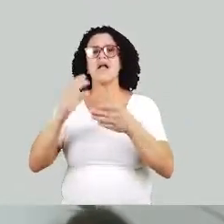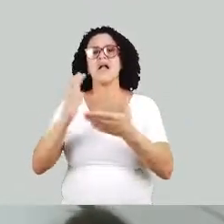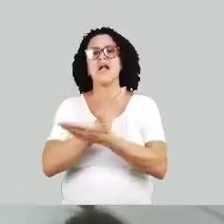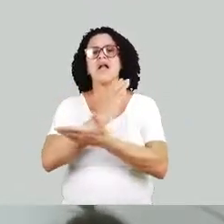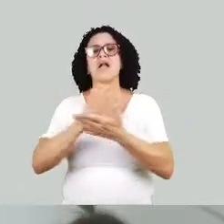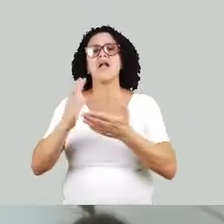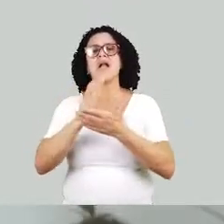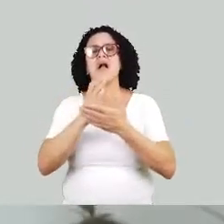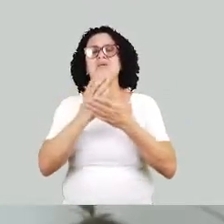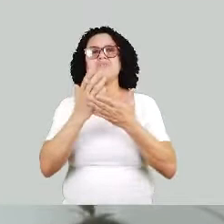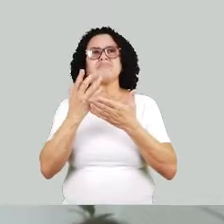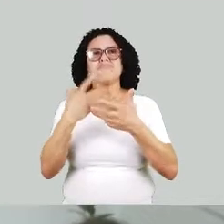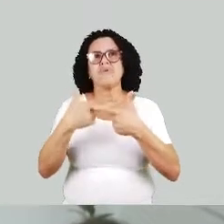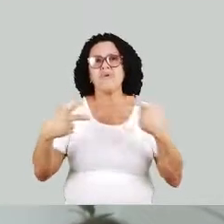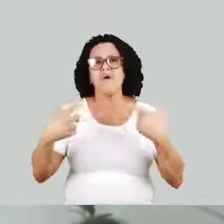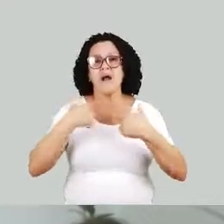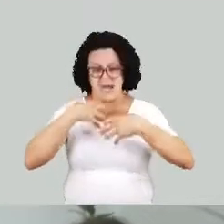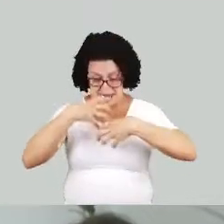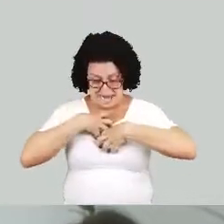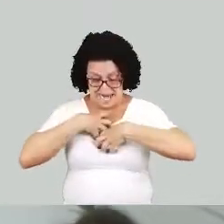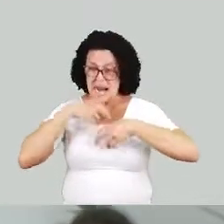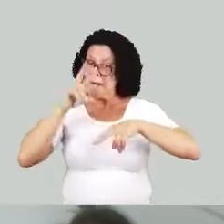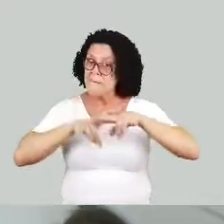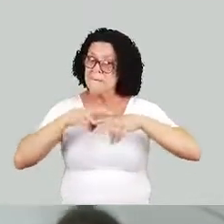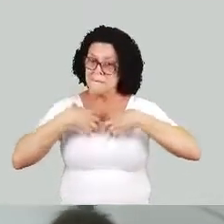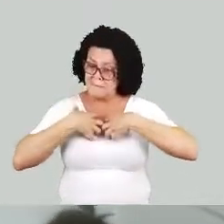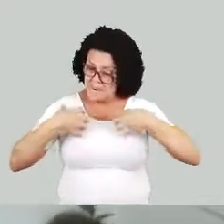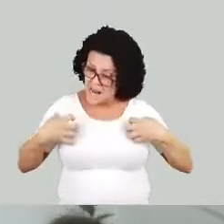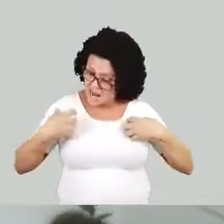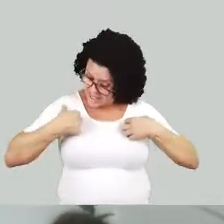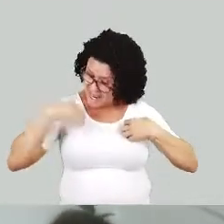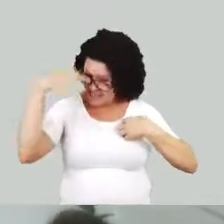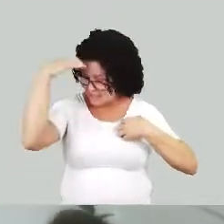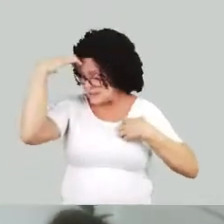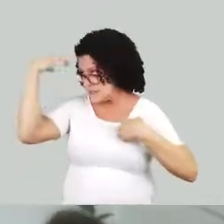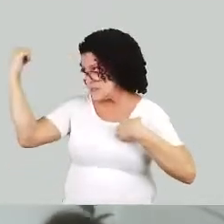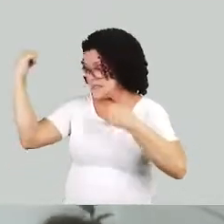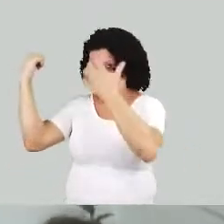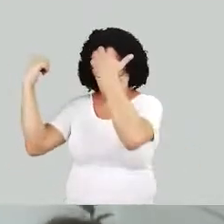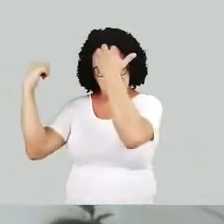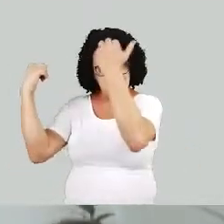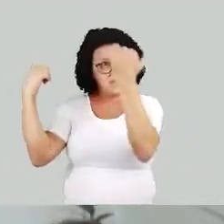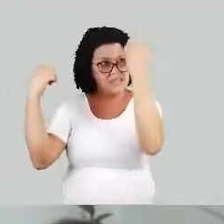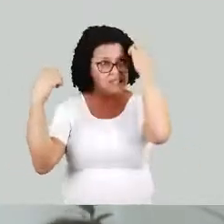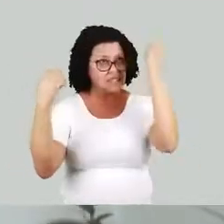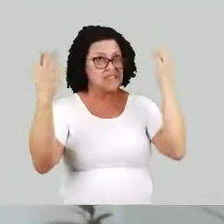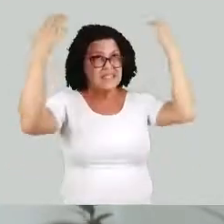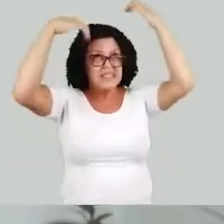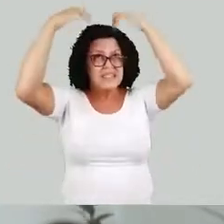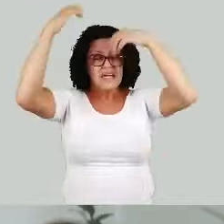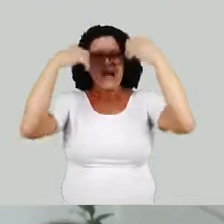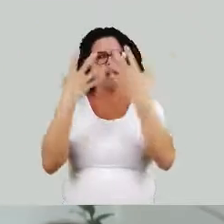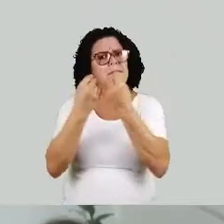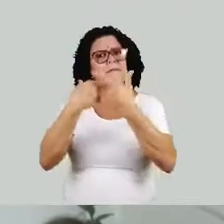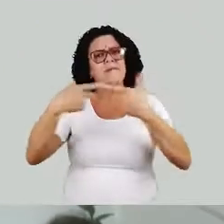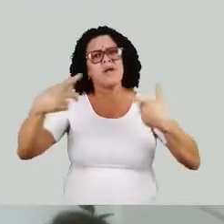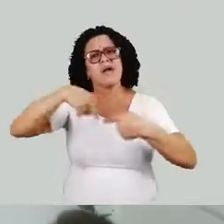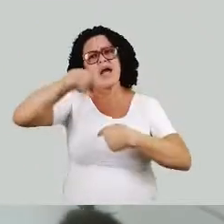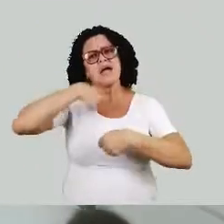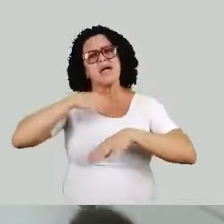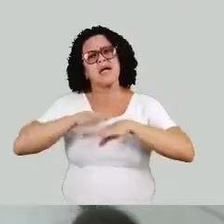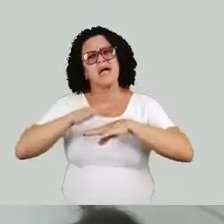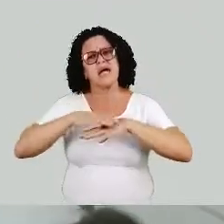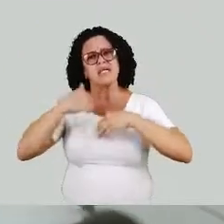alguma lacuna que existe dentro de nós. Tá? Se isso realmente é sempre proporcionado, se somos nós que